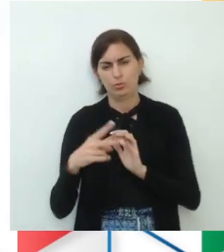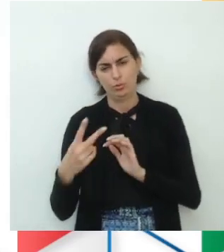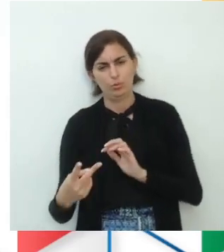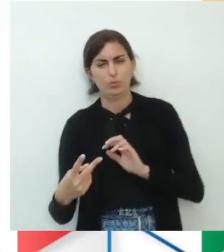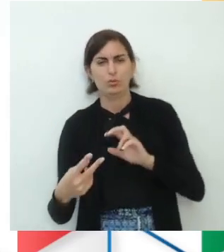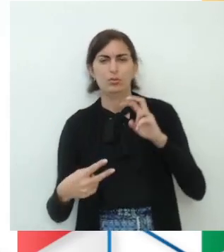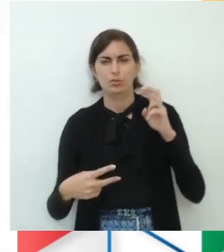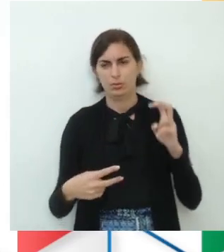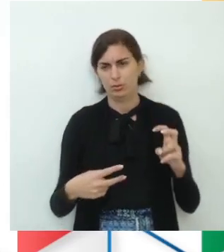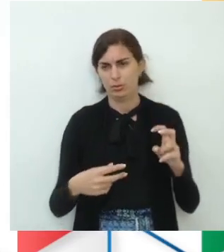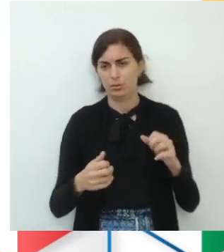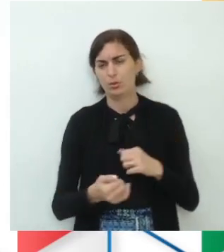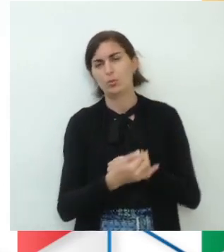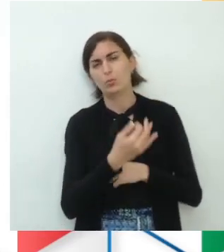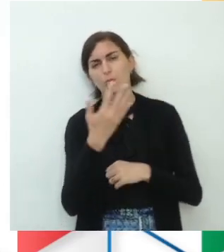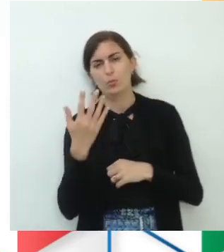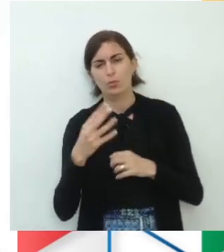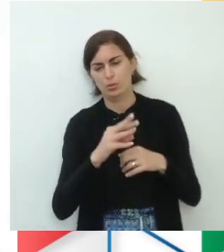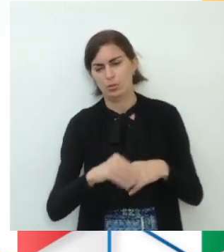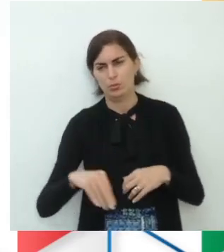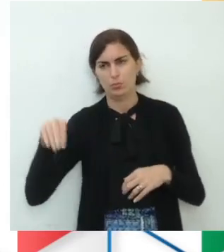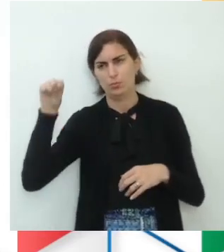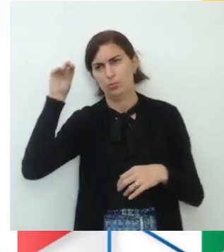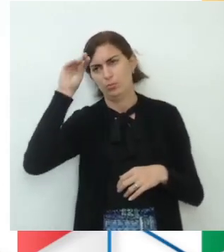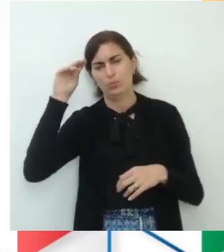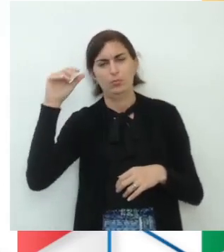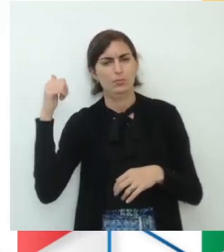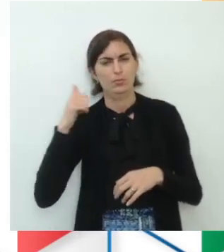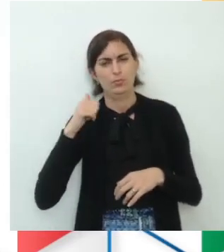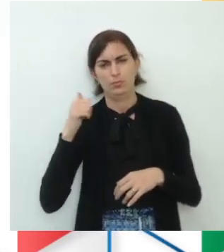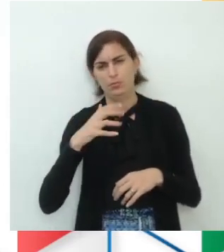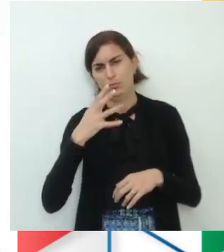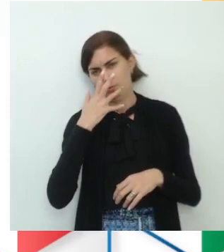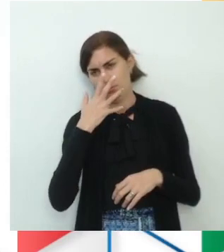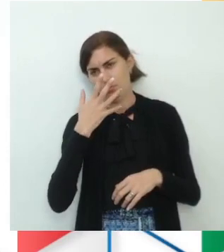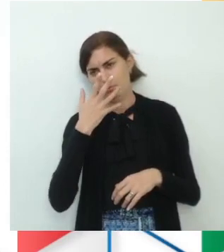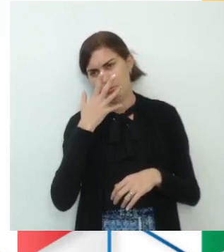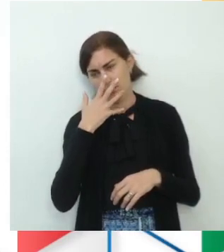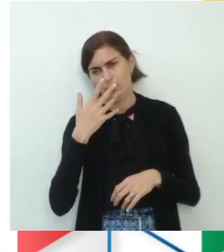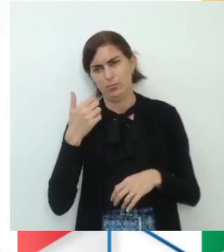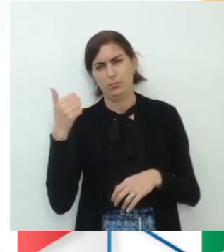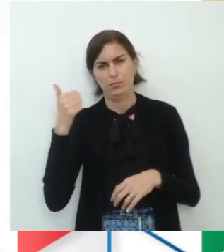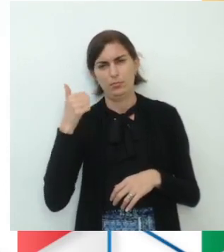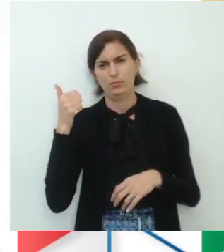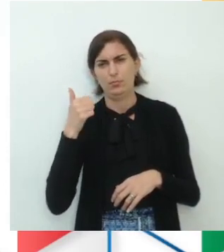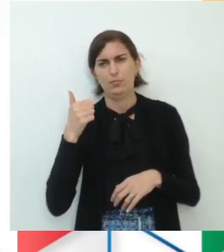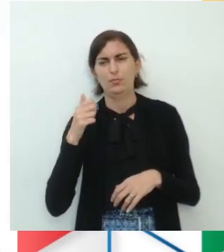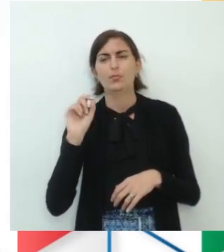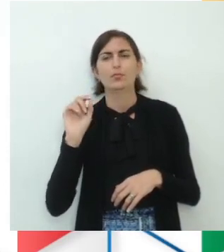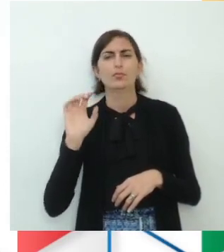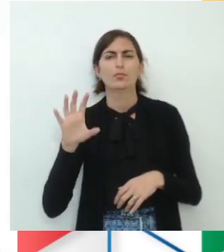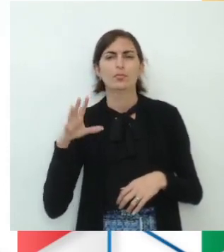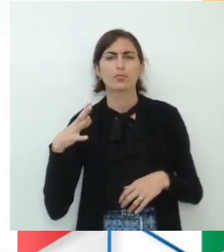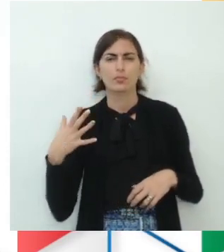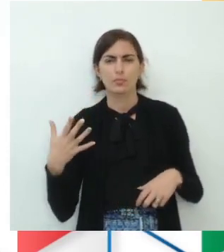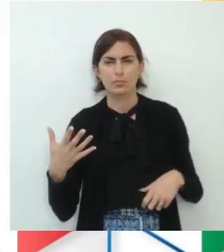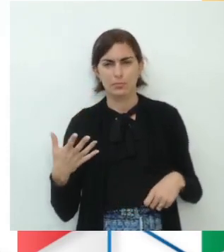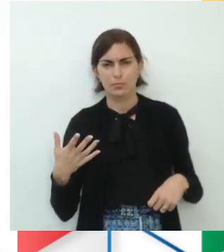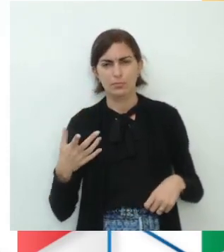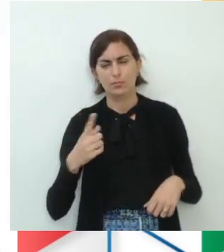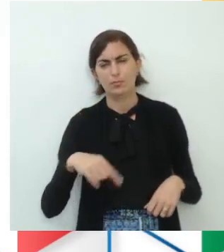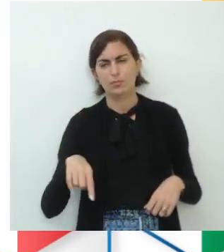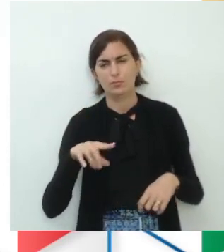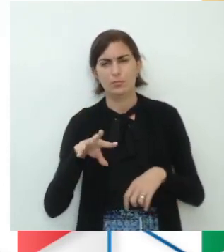e 5. Quando ele passa para o primeiro quadrante, observe, ó, passou para o primeiro quadrante. O que foi que aconteceu então?